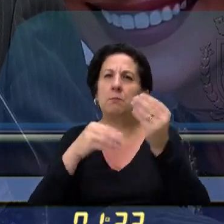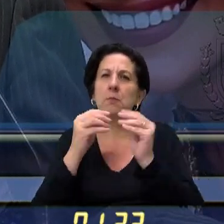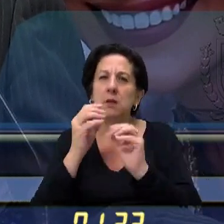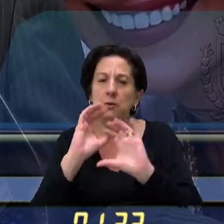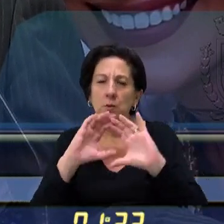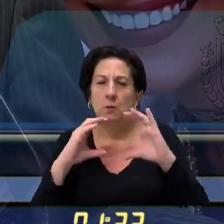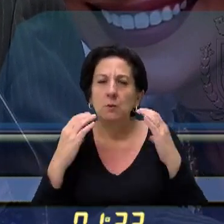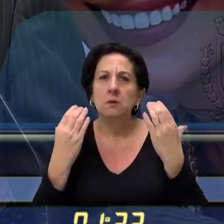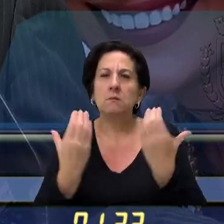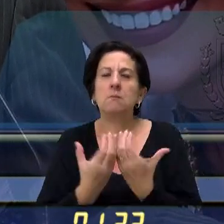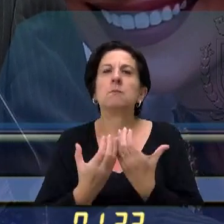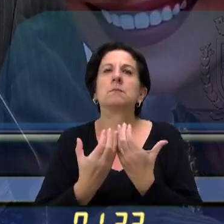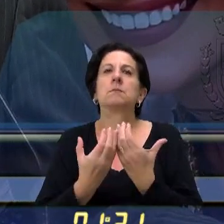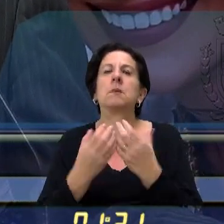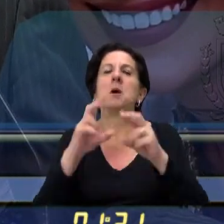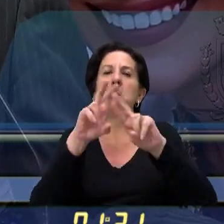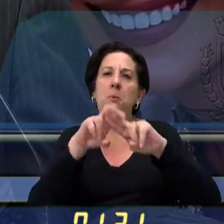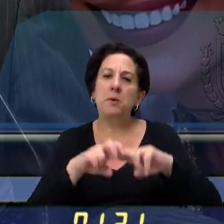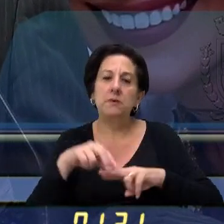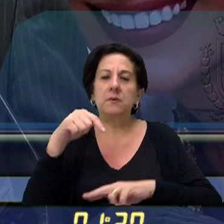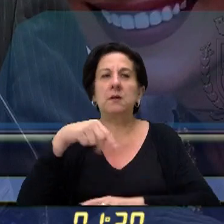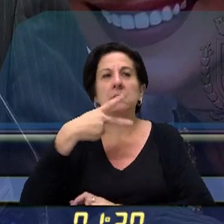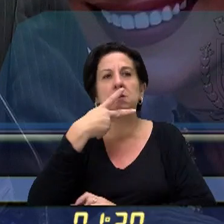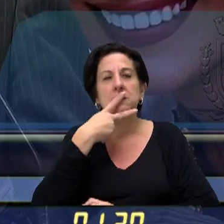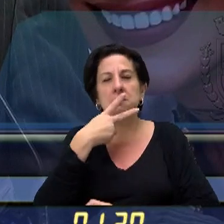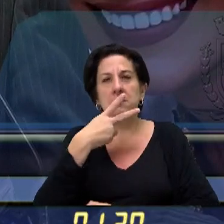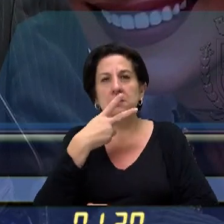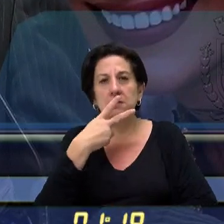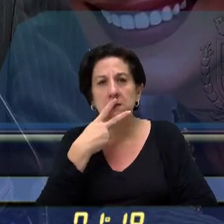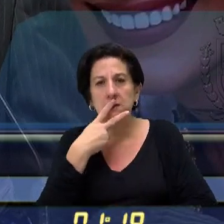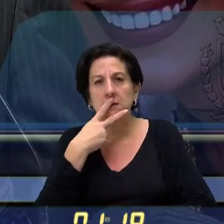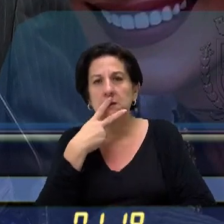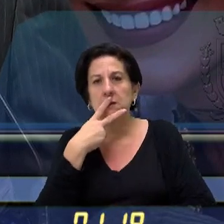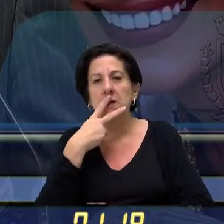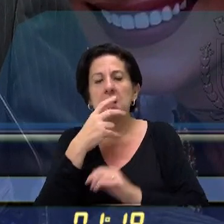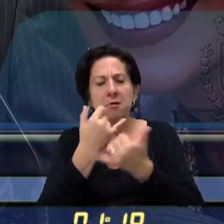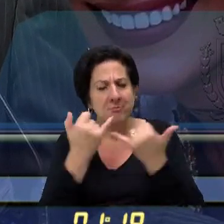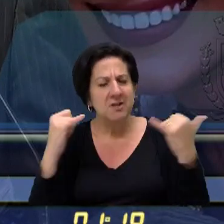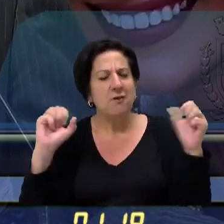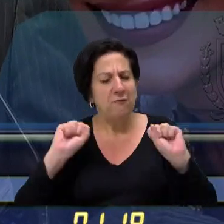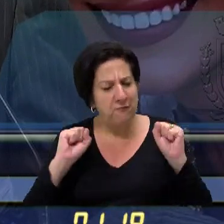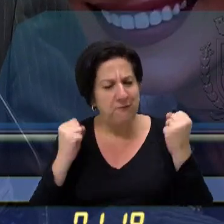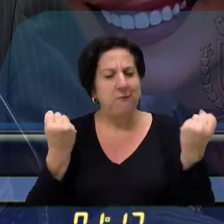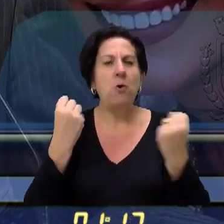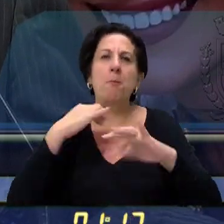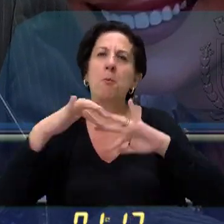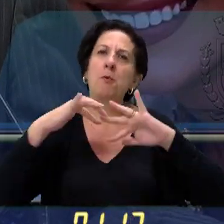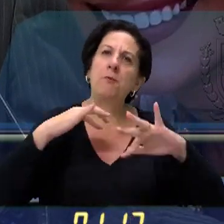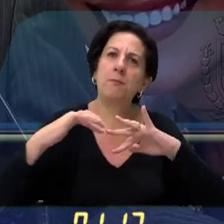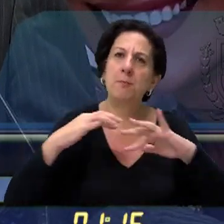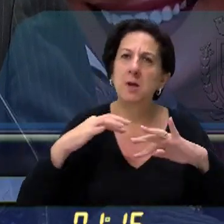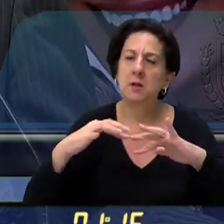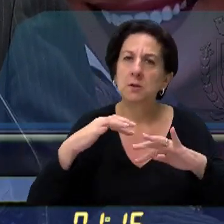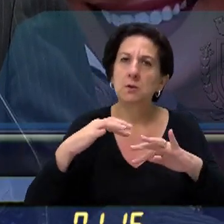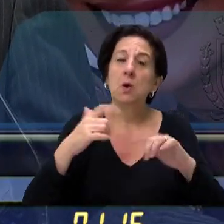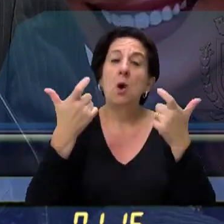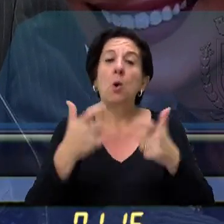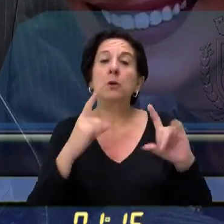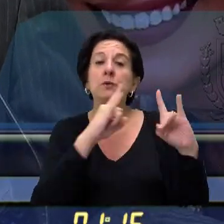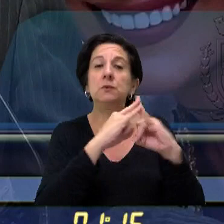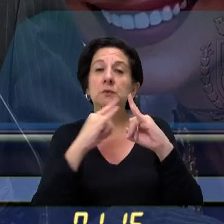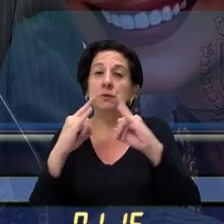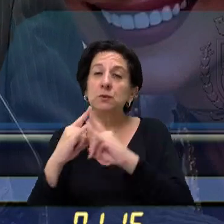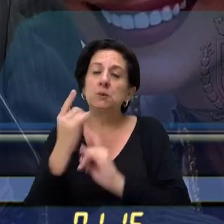nossa comunidade, e por isso que Santa Cruz, essa sinergia de forças, de movimentos, onde as